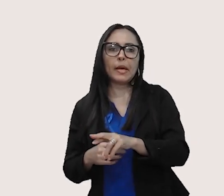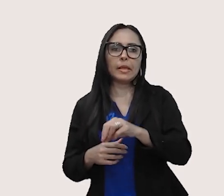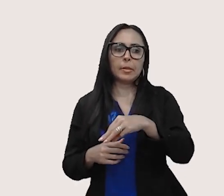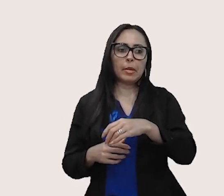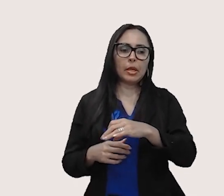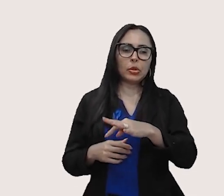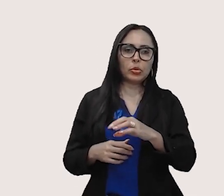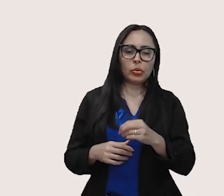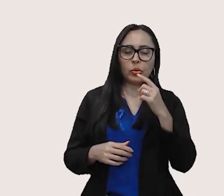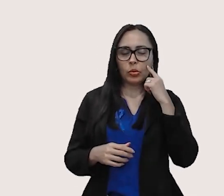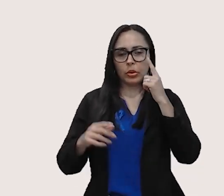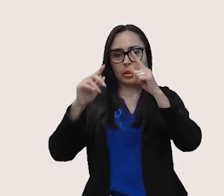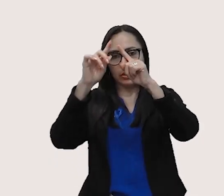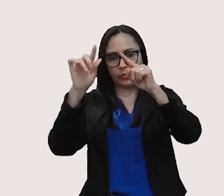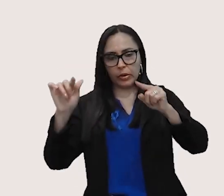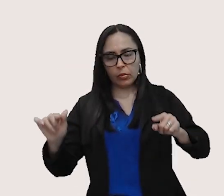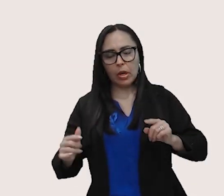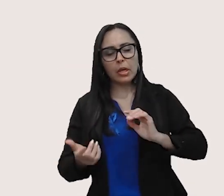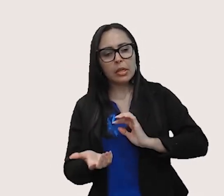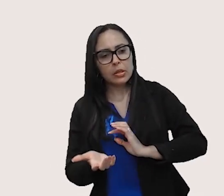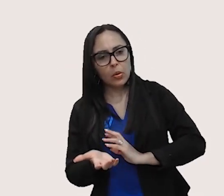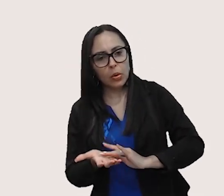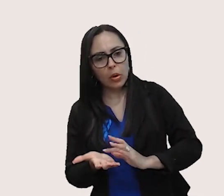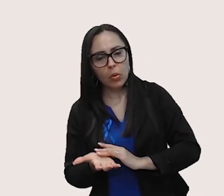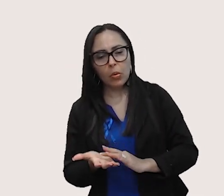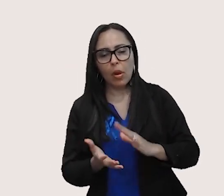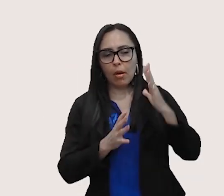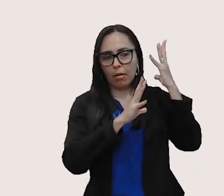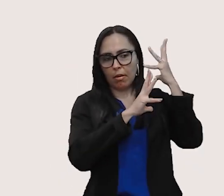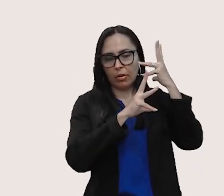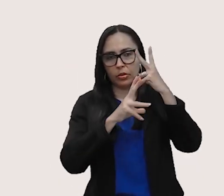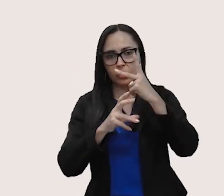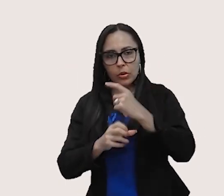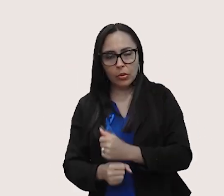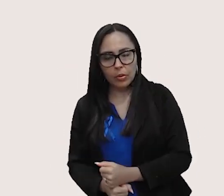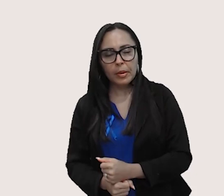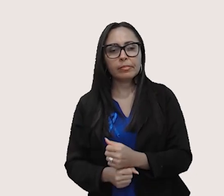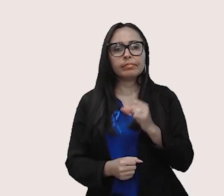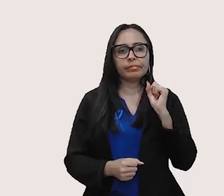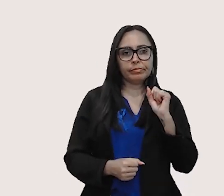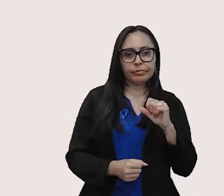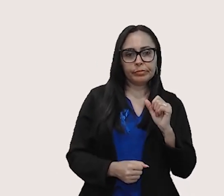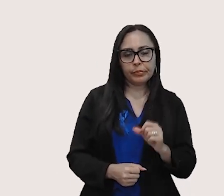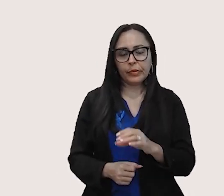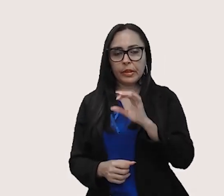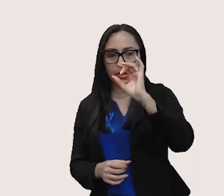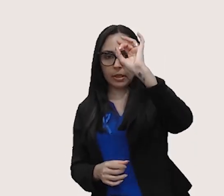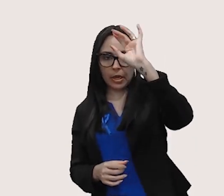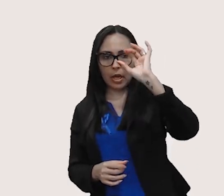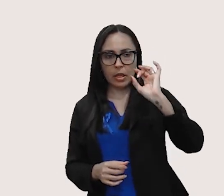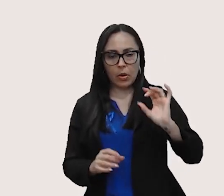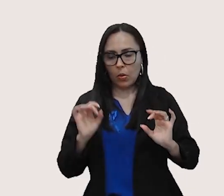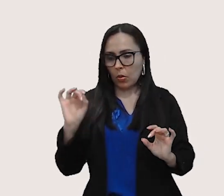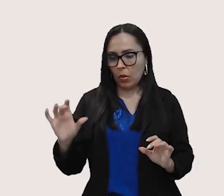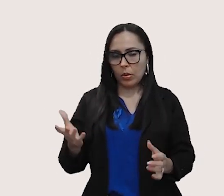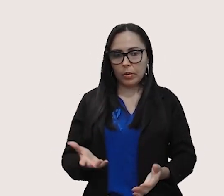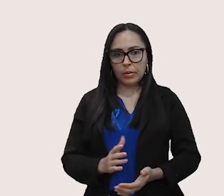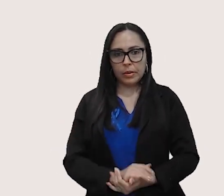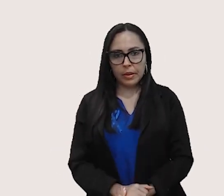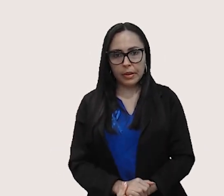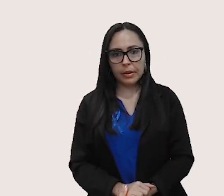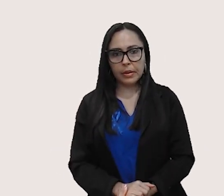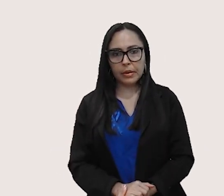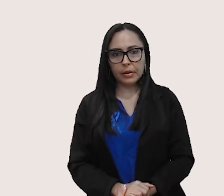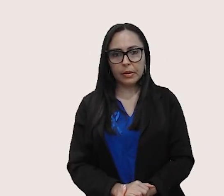dessa figura se eu calcular a soma das medidas de cada um dos seus lados. Ou seja, se